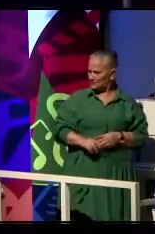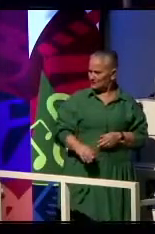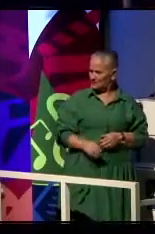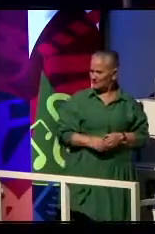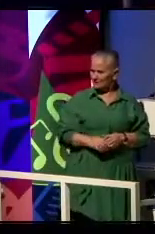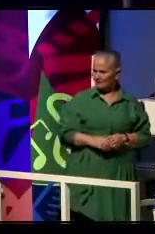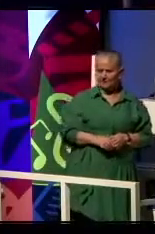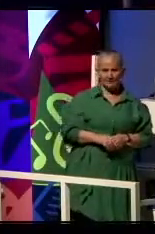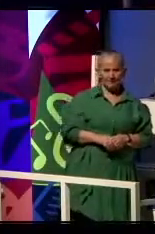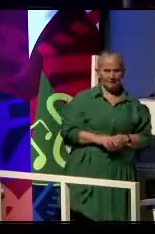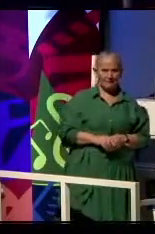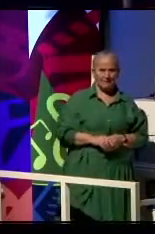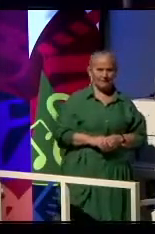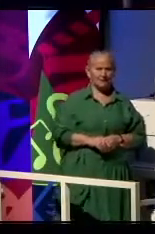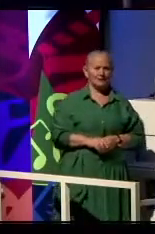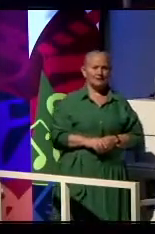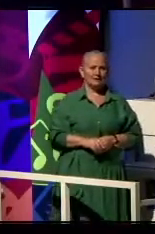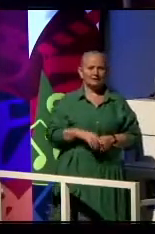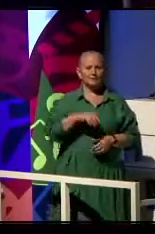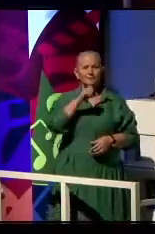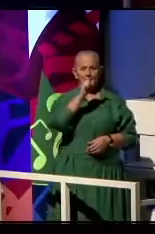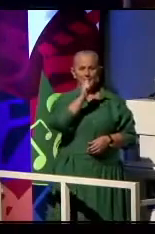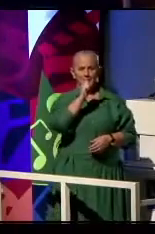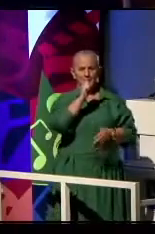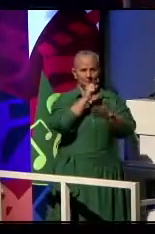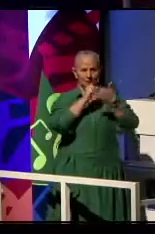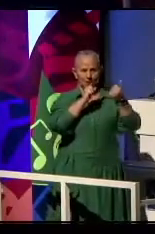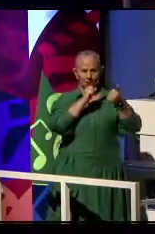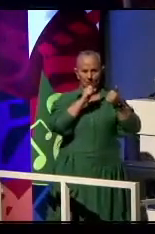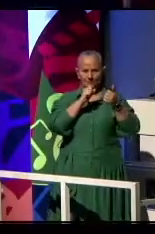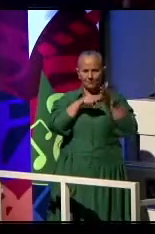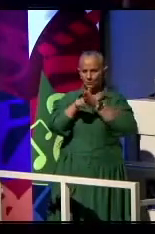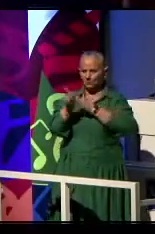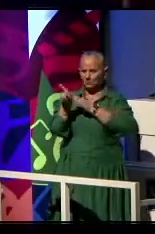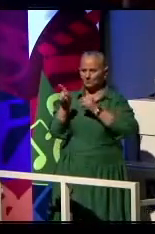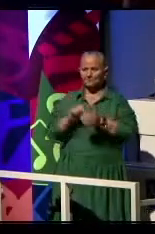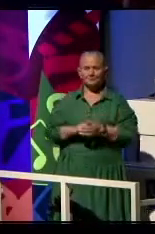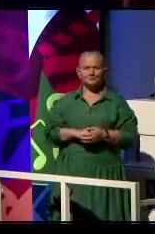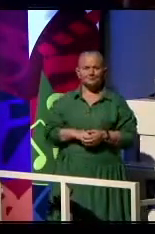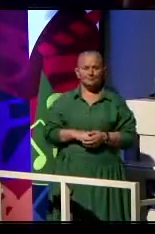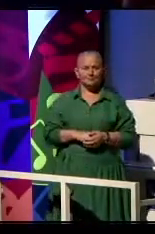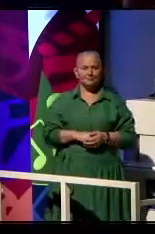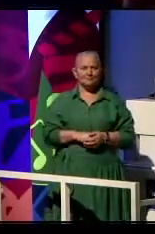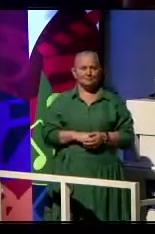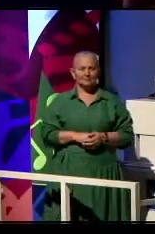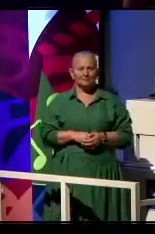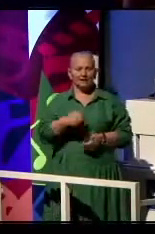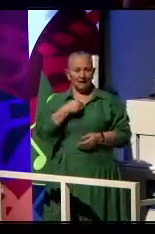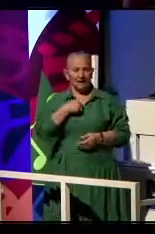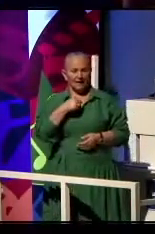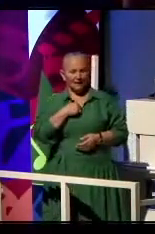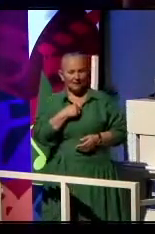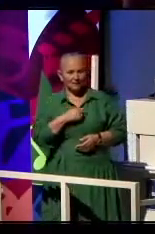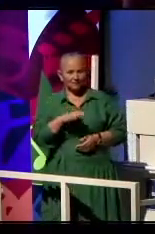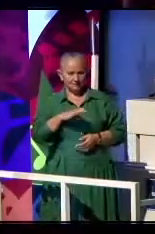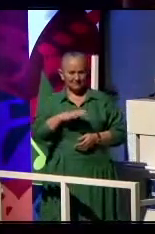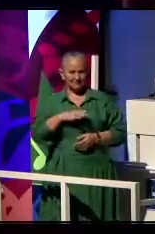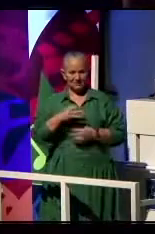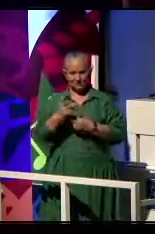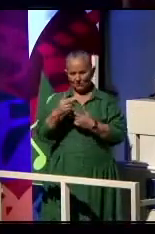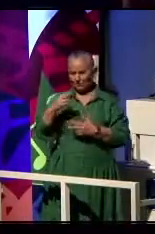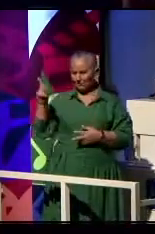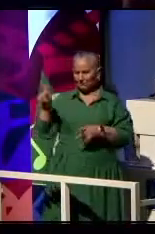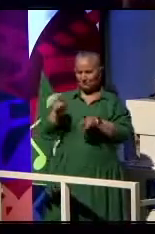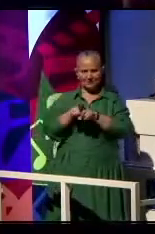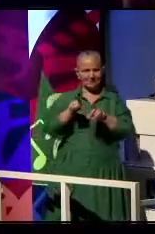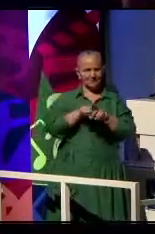Eu sou o César Nazar. Andréia. De onde você é, César? Eu sou de Franca. Na verdade, eu sou de Minas Gerais, né? Estou vindo de Franca. Sou de São Tomás de